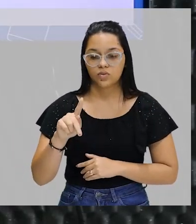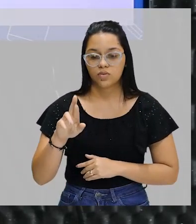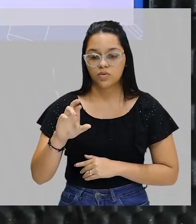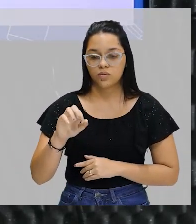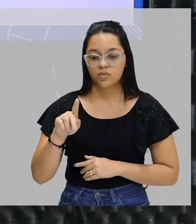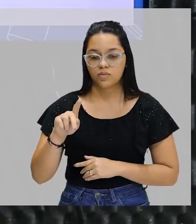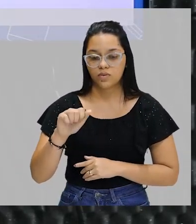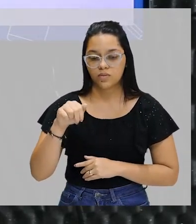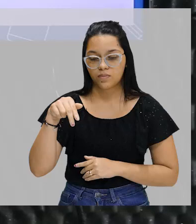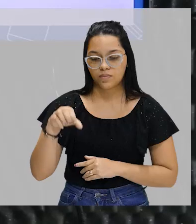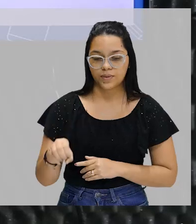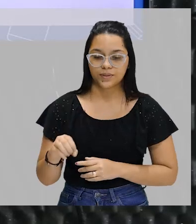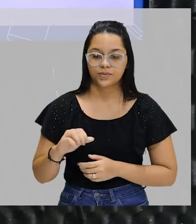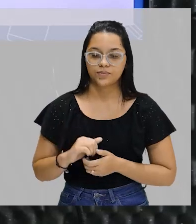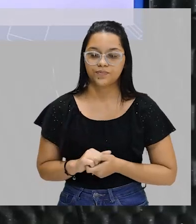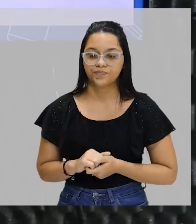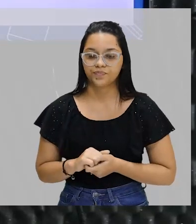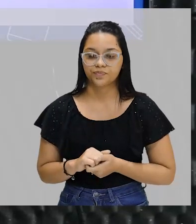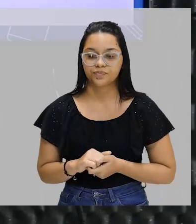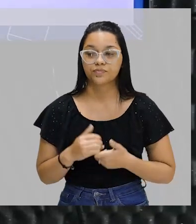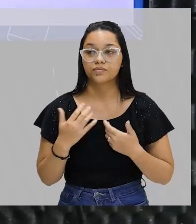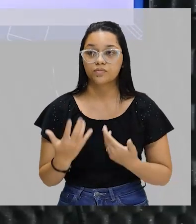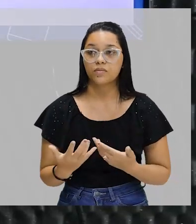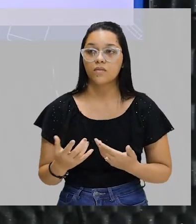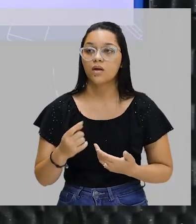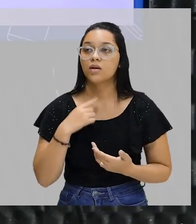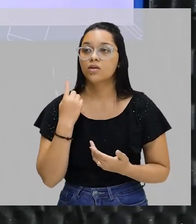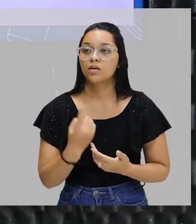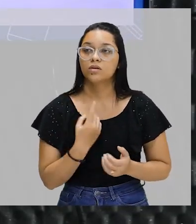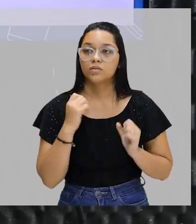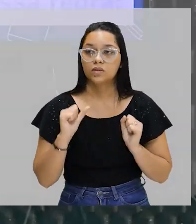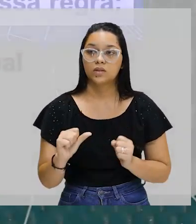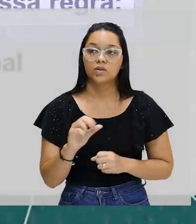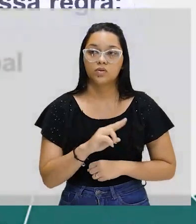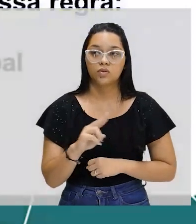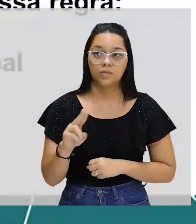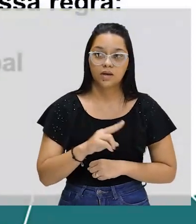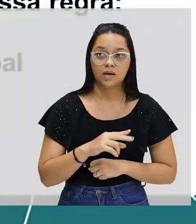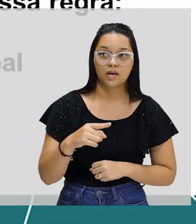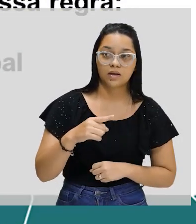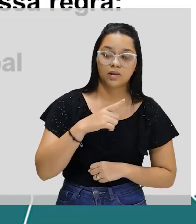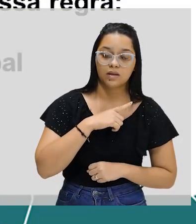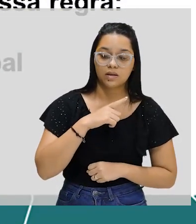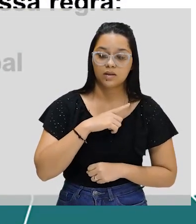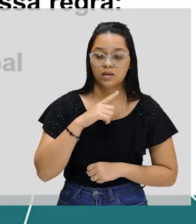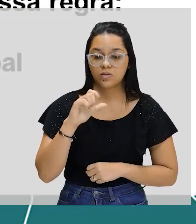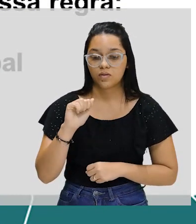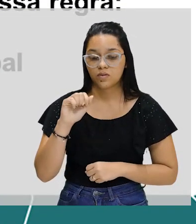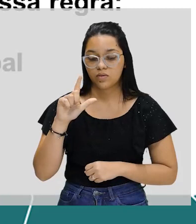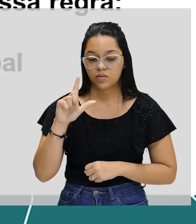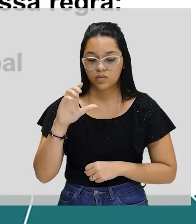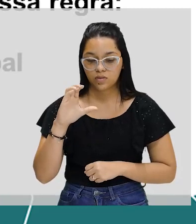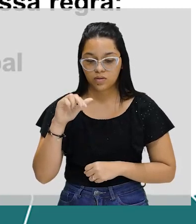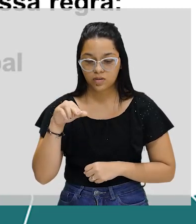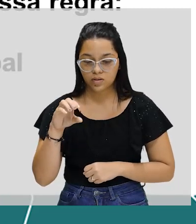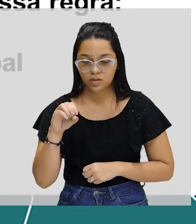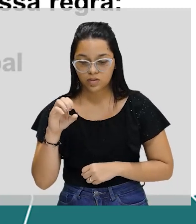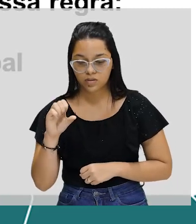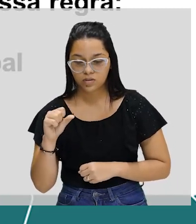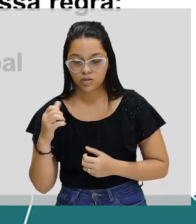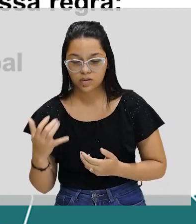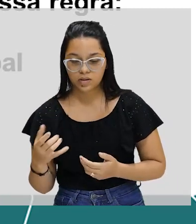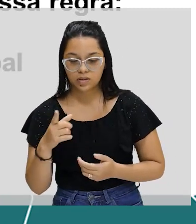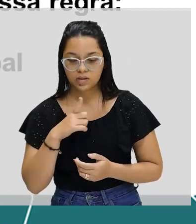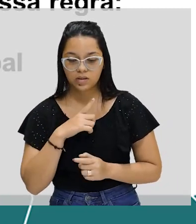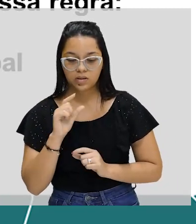metilpropano, certo? Então, para a gente nomear os alcanos ramificados, turminha, nós